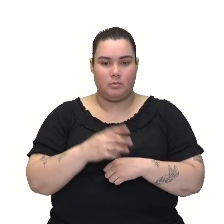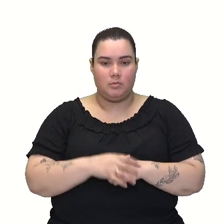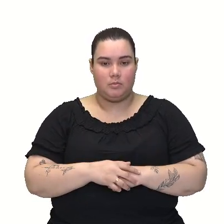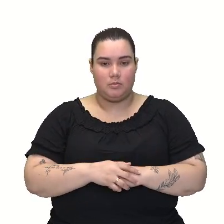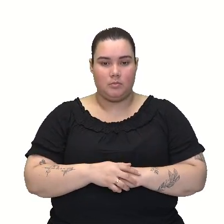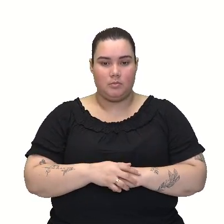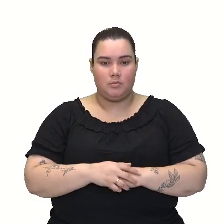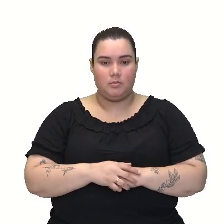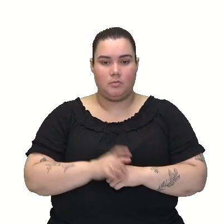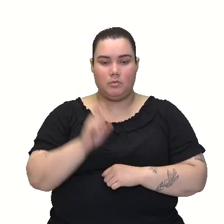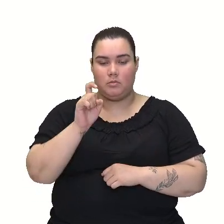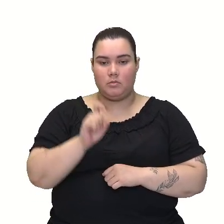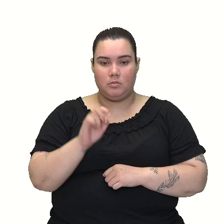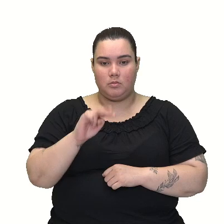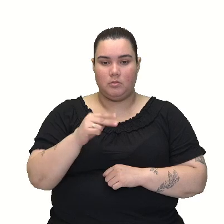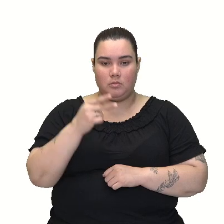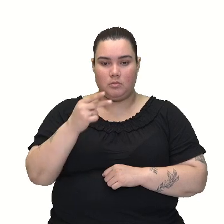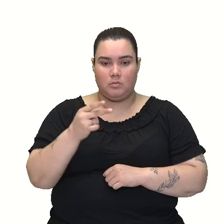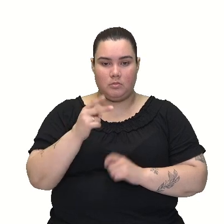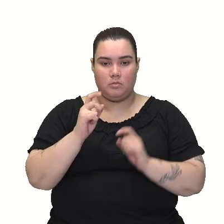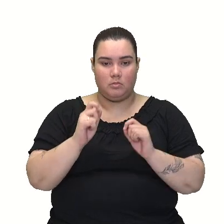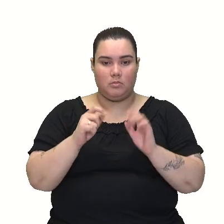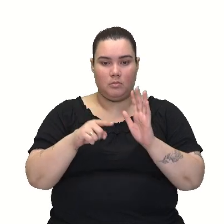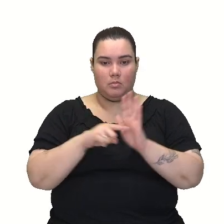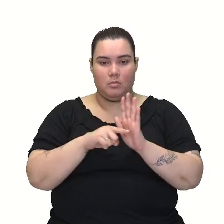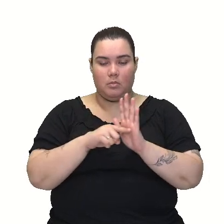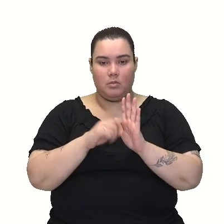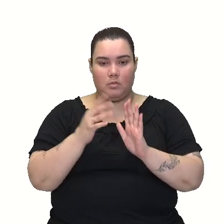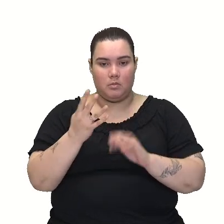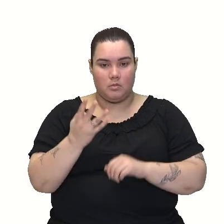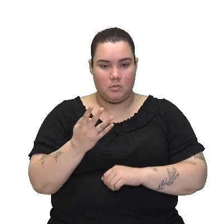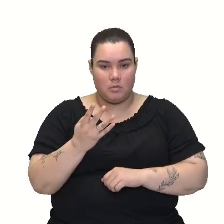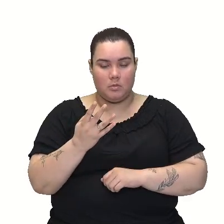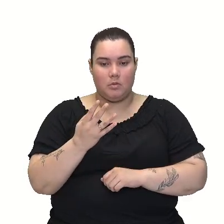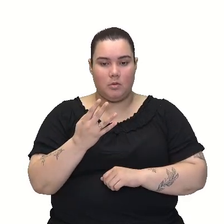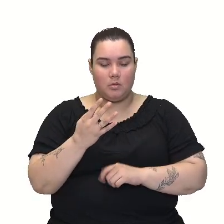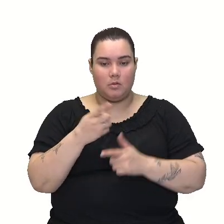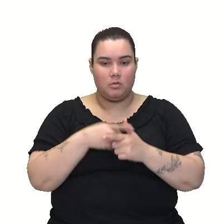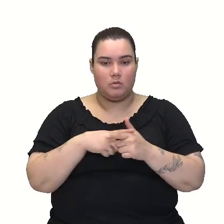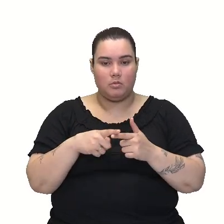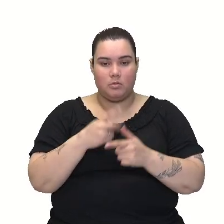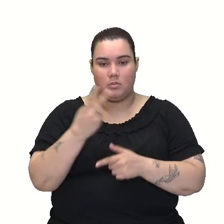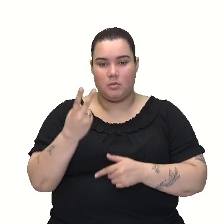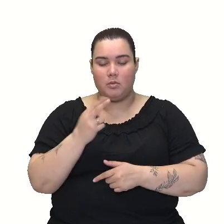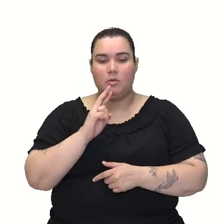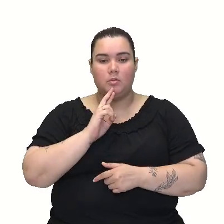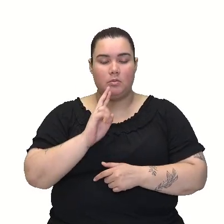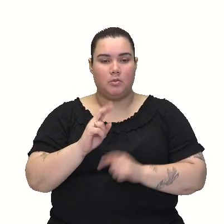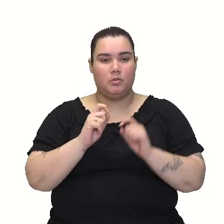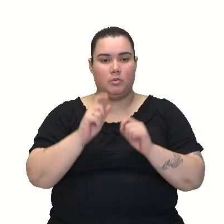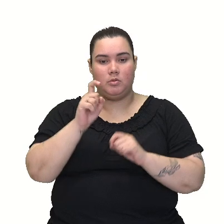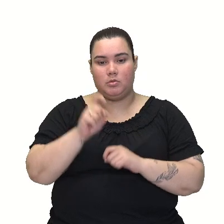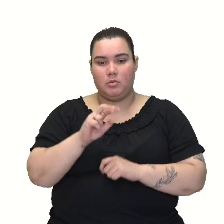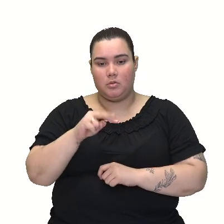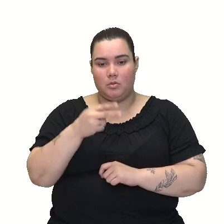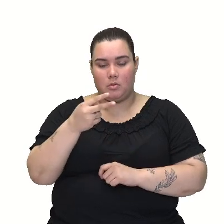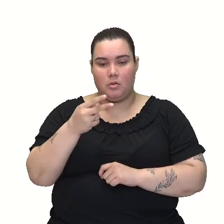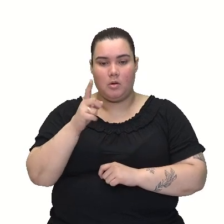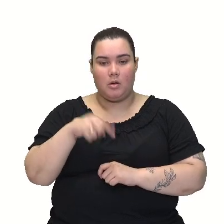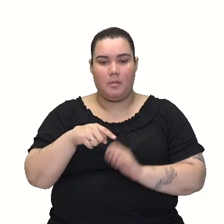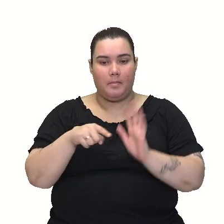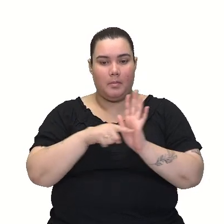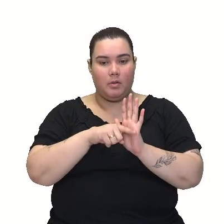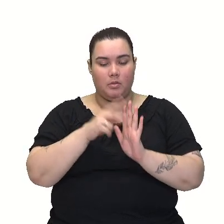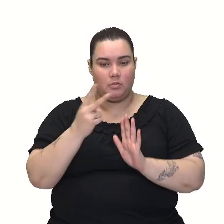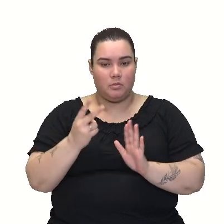Então, x2 é igual a menos 4 sobre 2, x2 é igual a menos